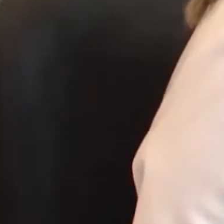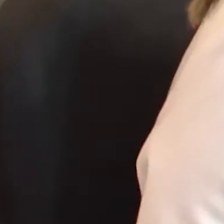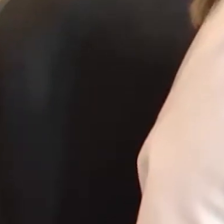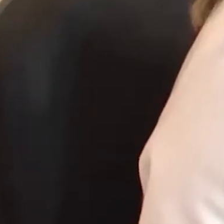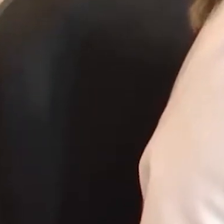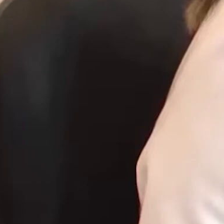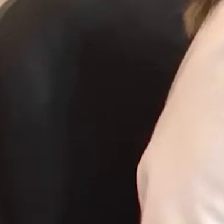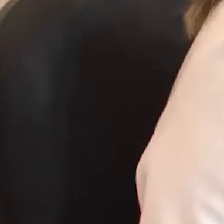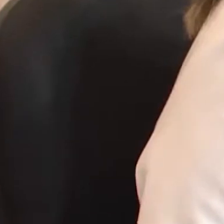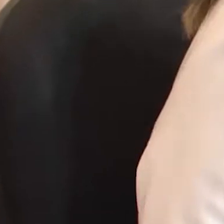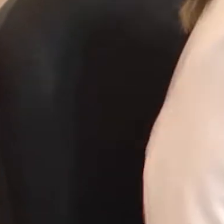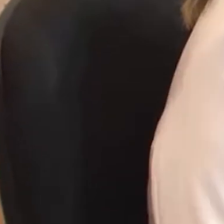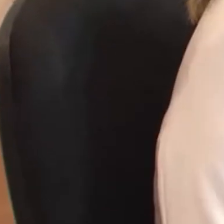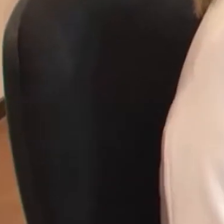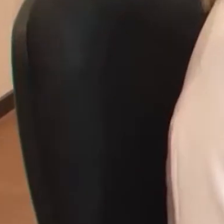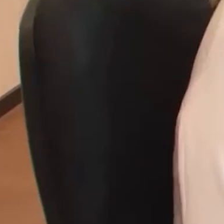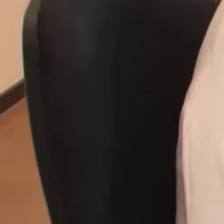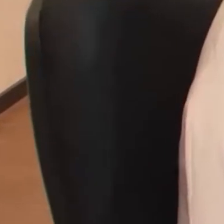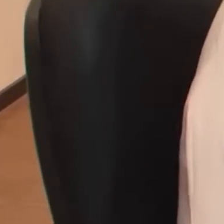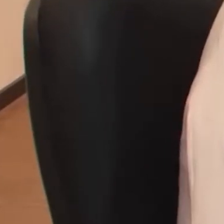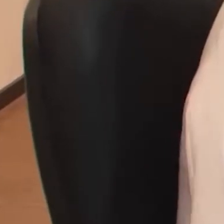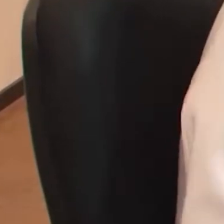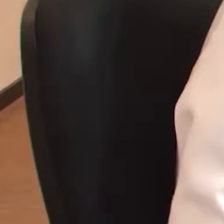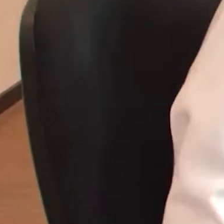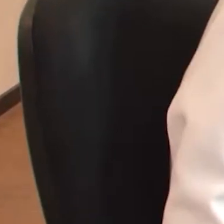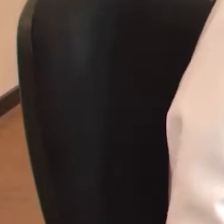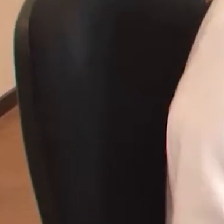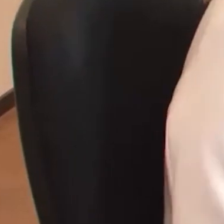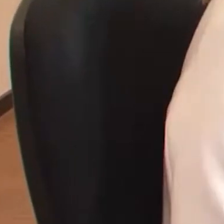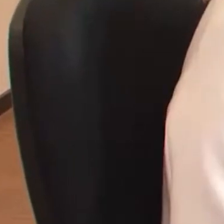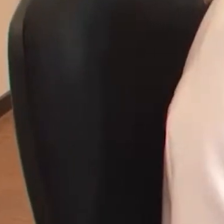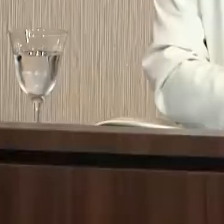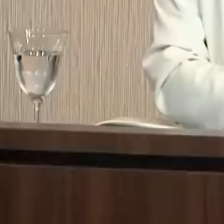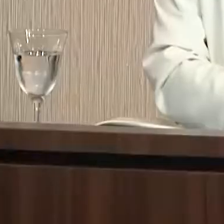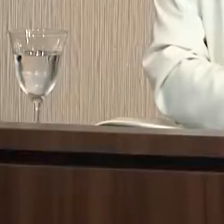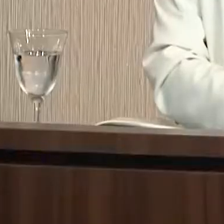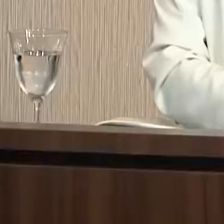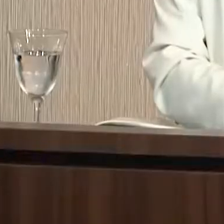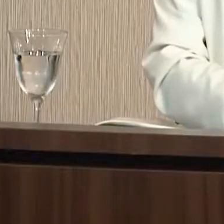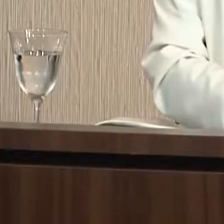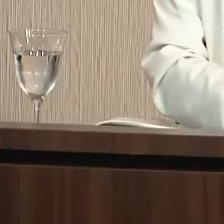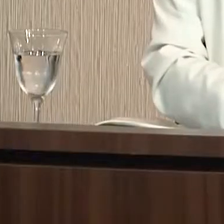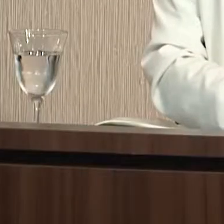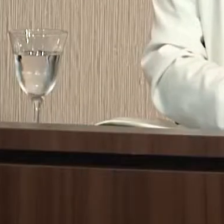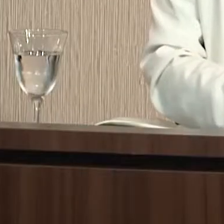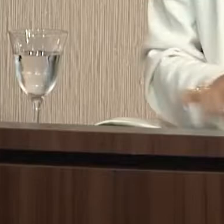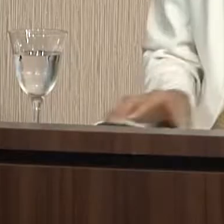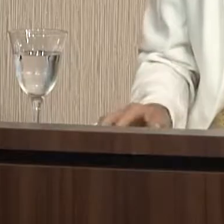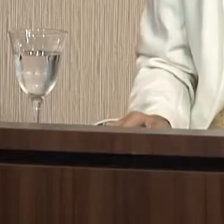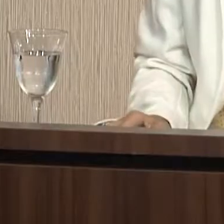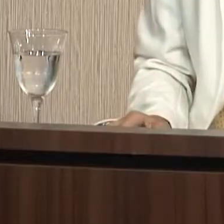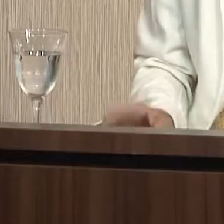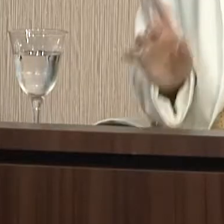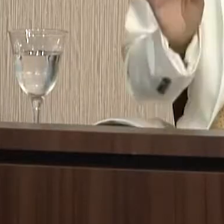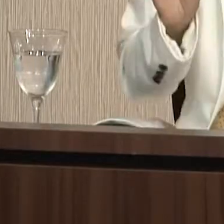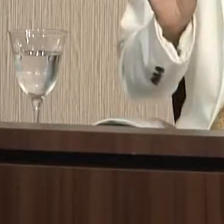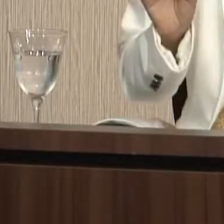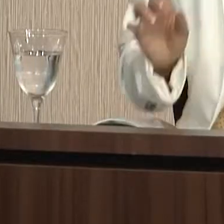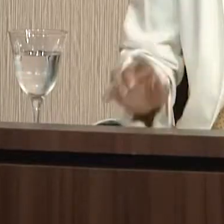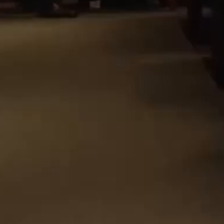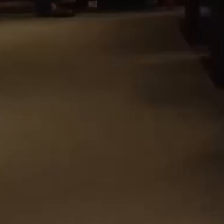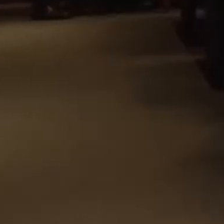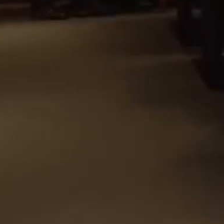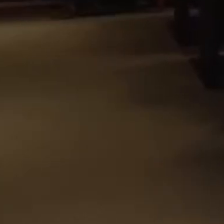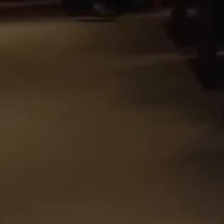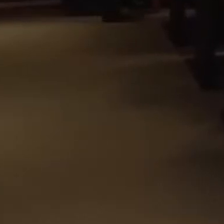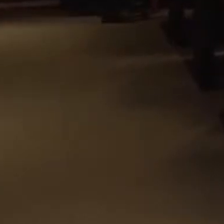técnicos denominam o novo código como um manual do usuário de como a cidade deve ser utilizada pelos